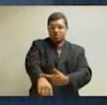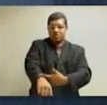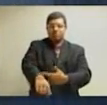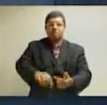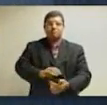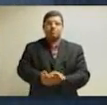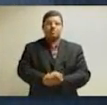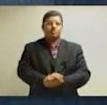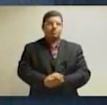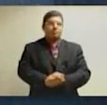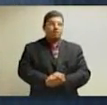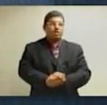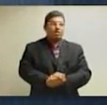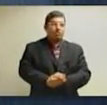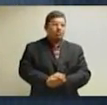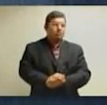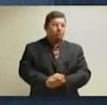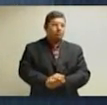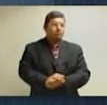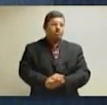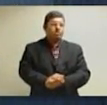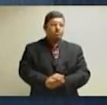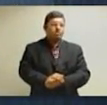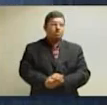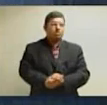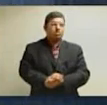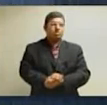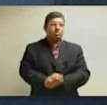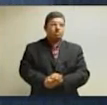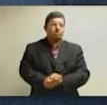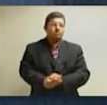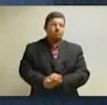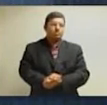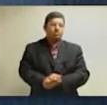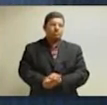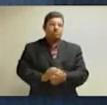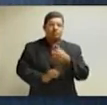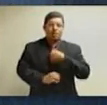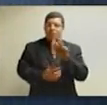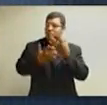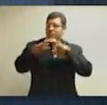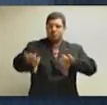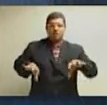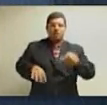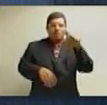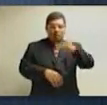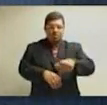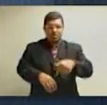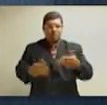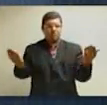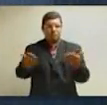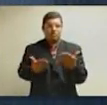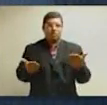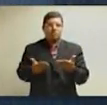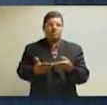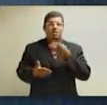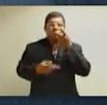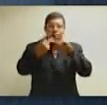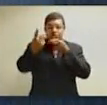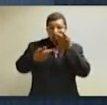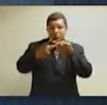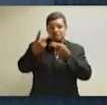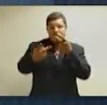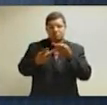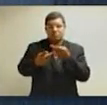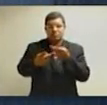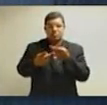Rede Estadual de Ensino do Estado do Amazonas. Eu não quero aqui